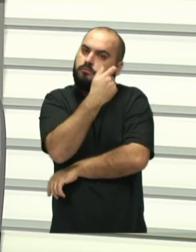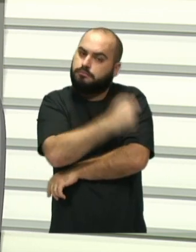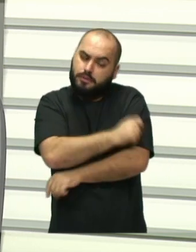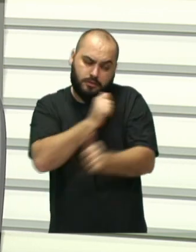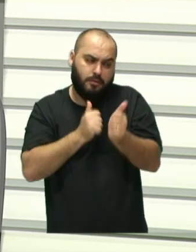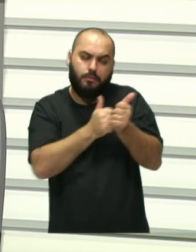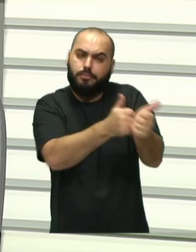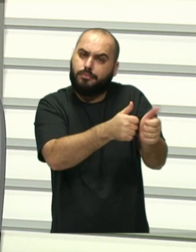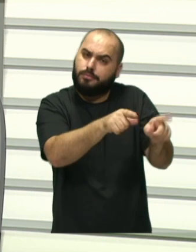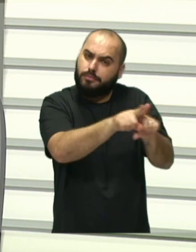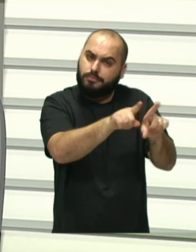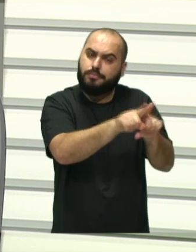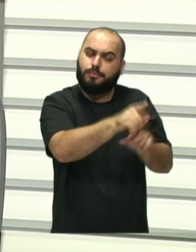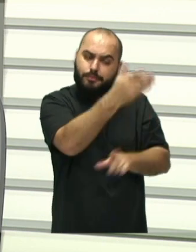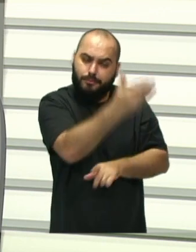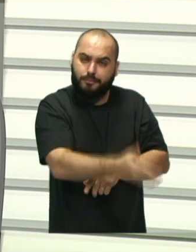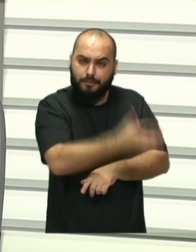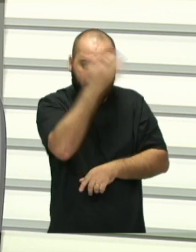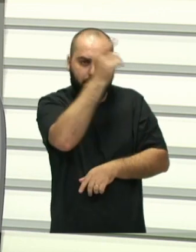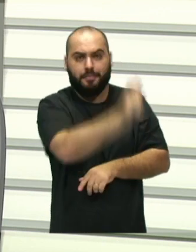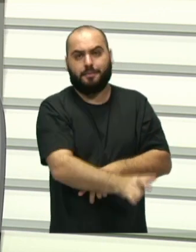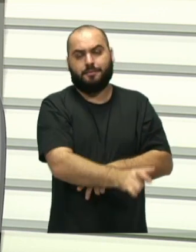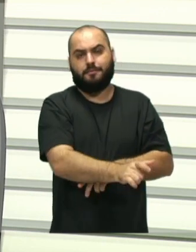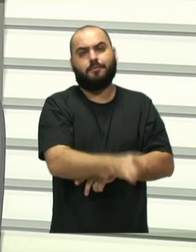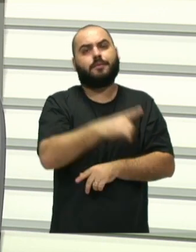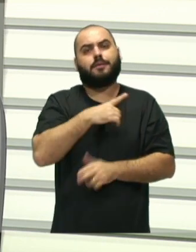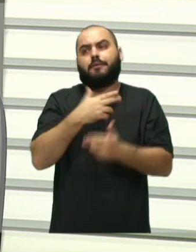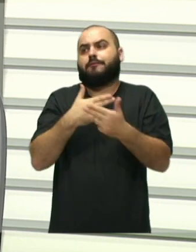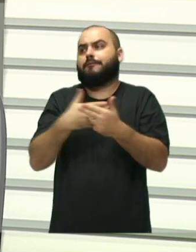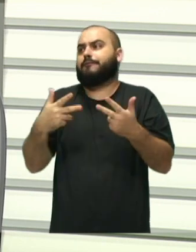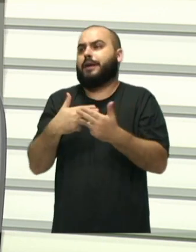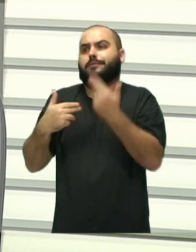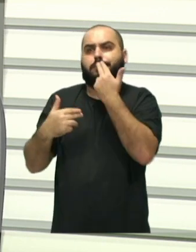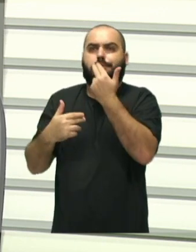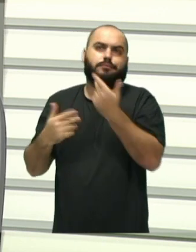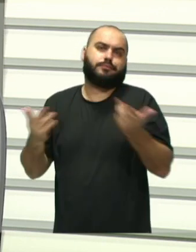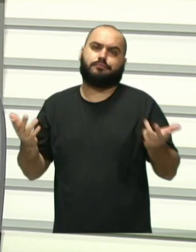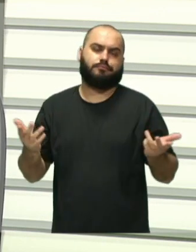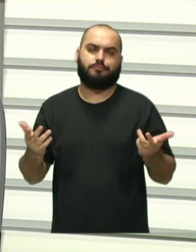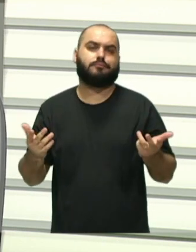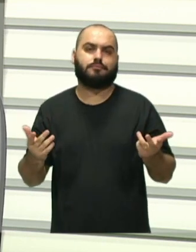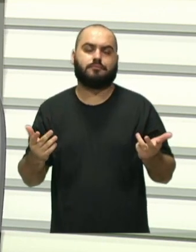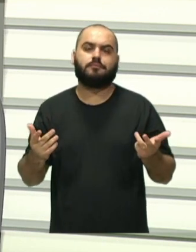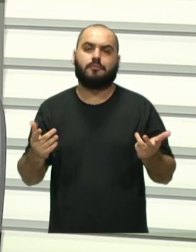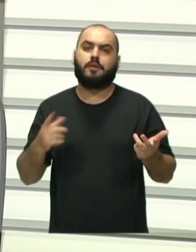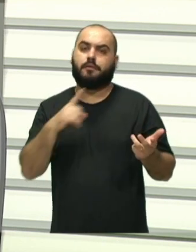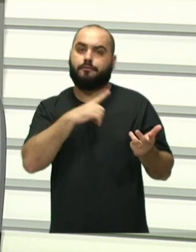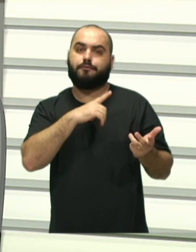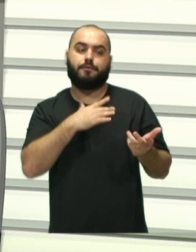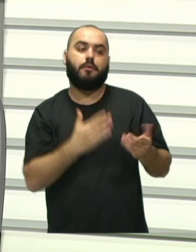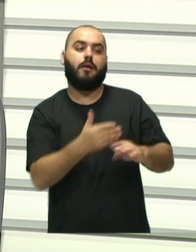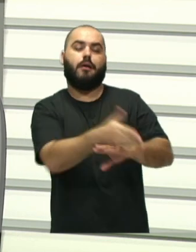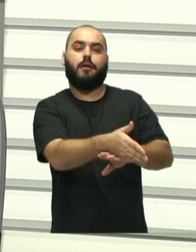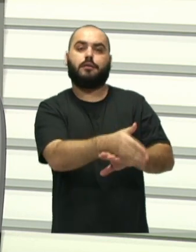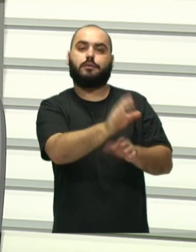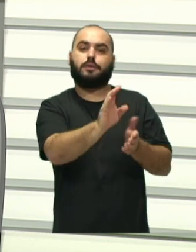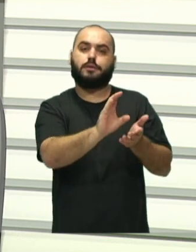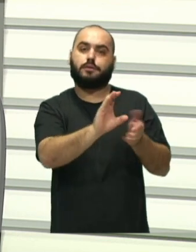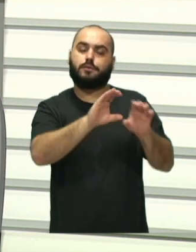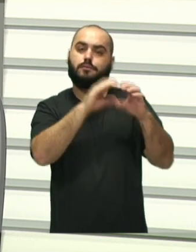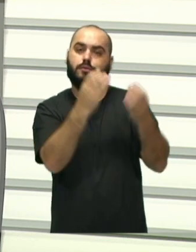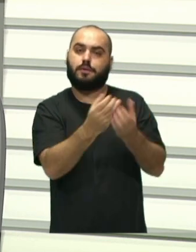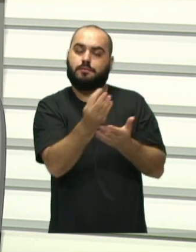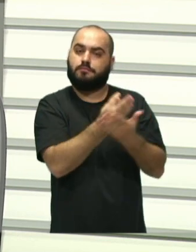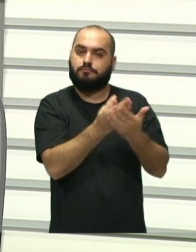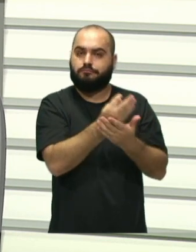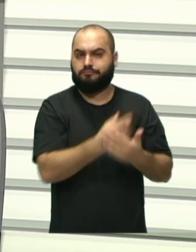acompanhar muitas pessoas hoje por várias situações podemos ver acaba ingressando por bom e nós não